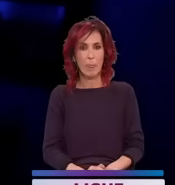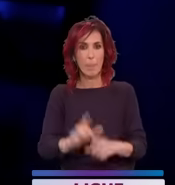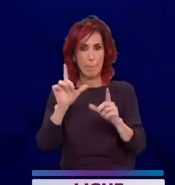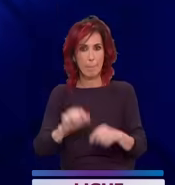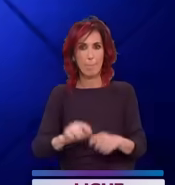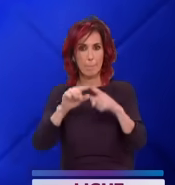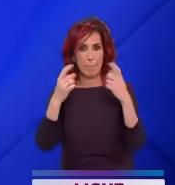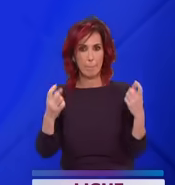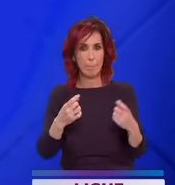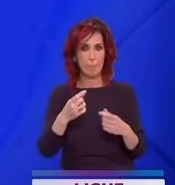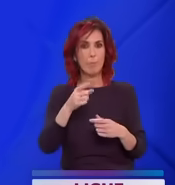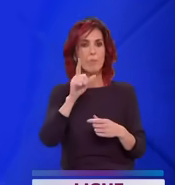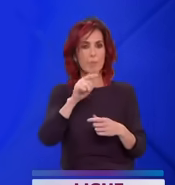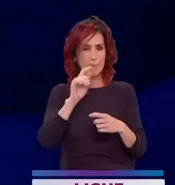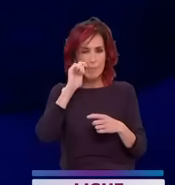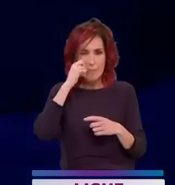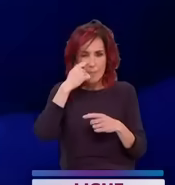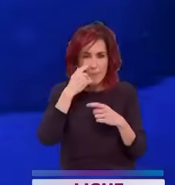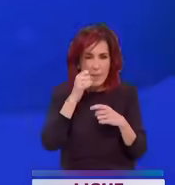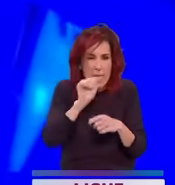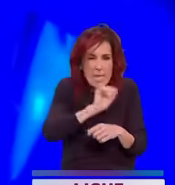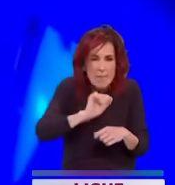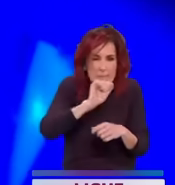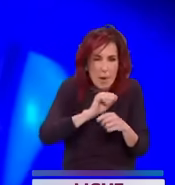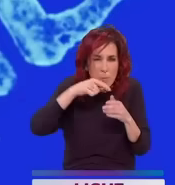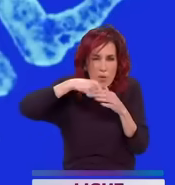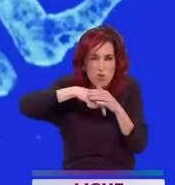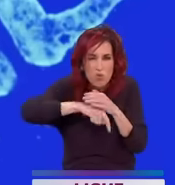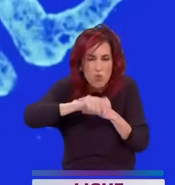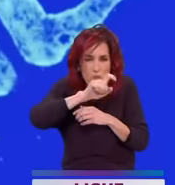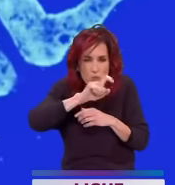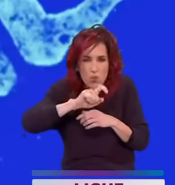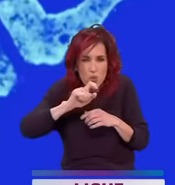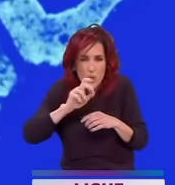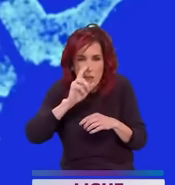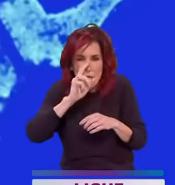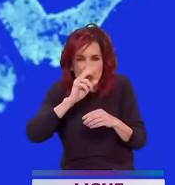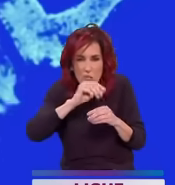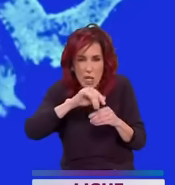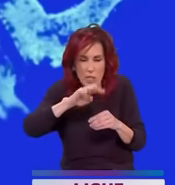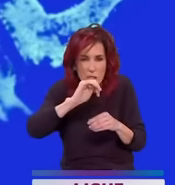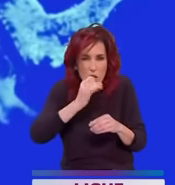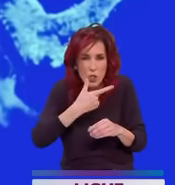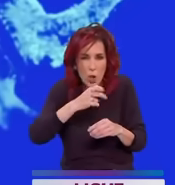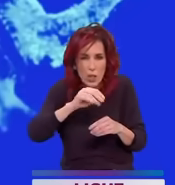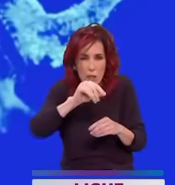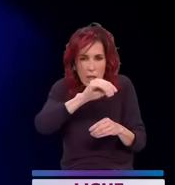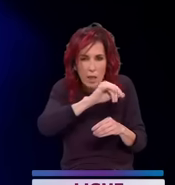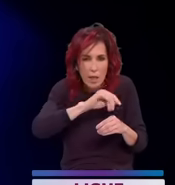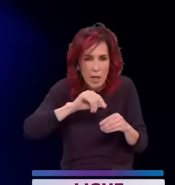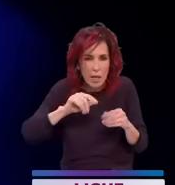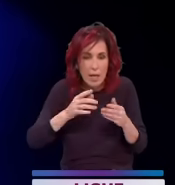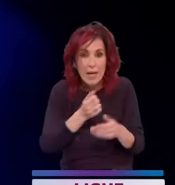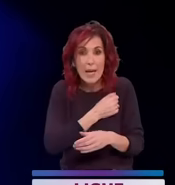Também o apartamento da Torreira terá sido sujeito a uma limpeza profunda, com a utilização de detergente e soda cáustica, nomeadamente